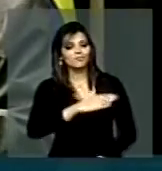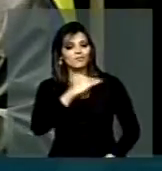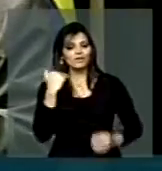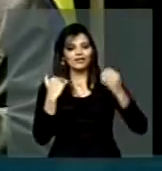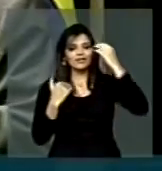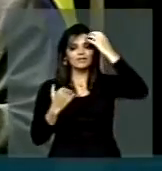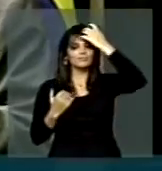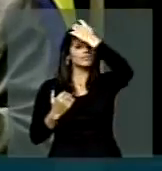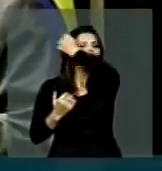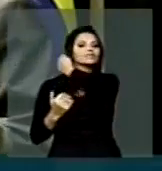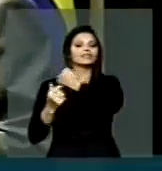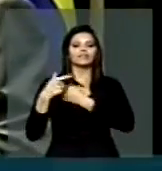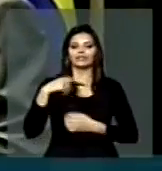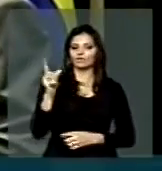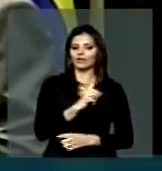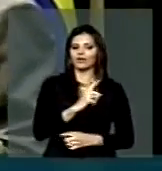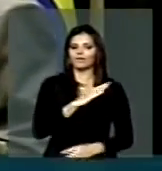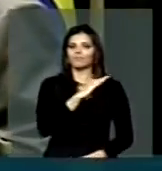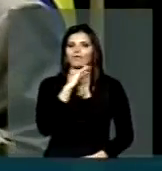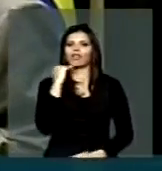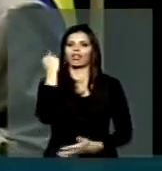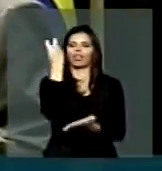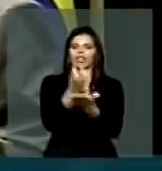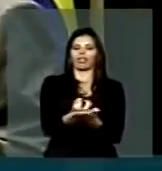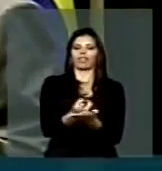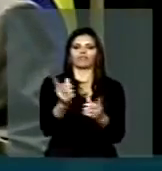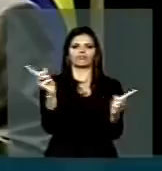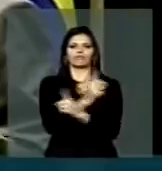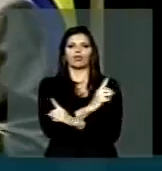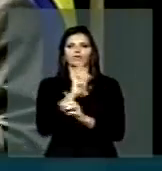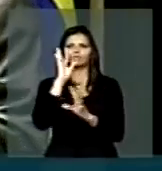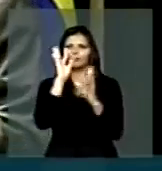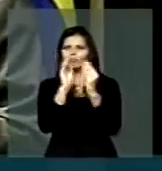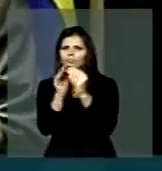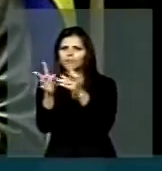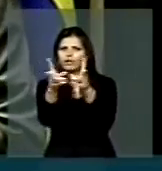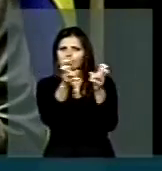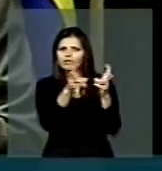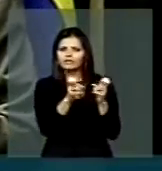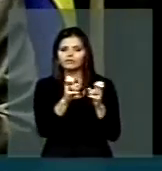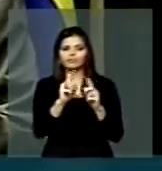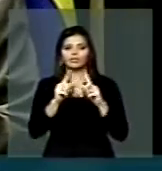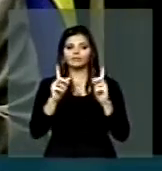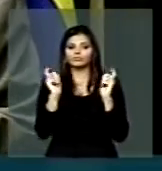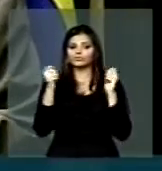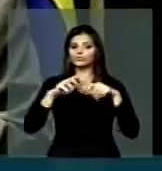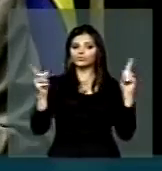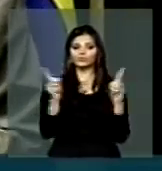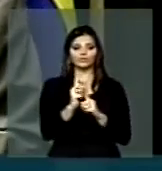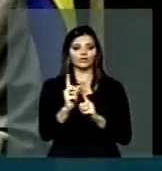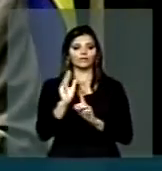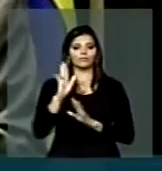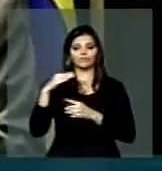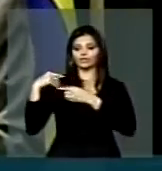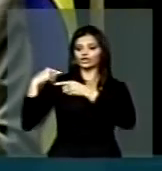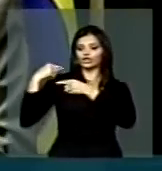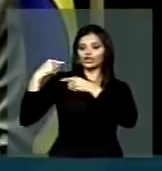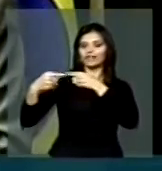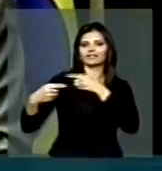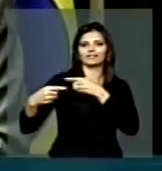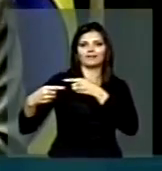é verdade, não morremos no sentido que estamos aí, pelo menos, percebendo as coisas. Mas não dá mais, tem que passar para outra